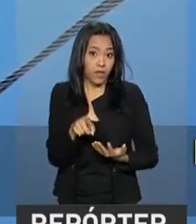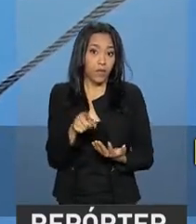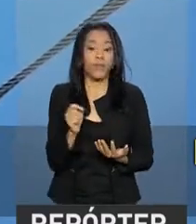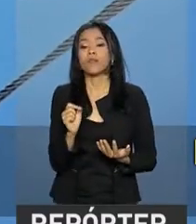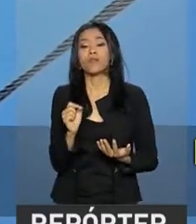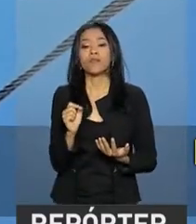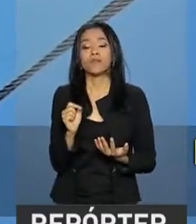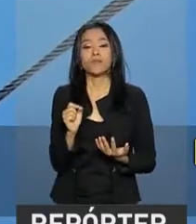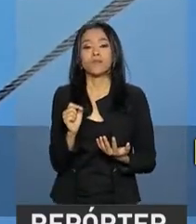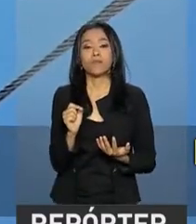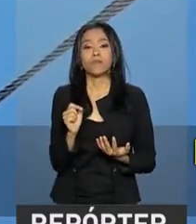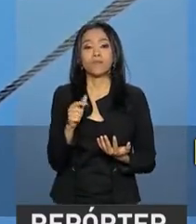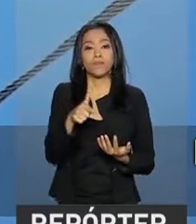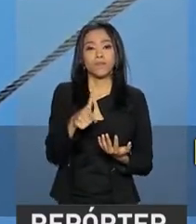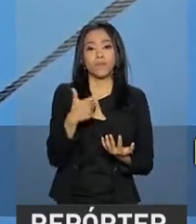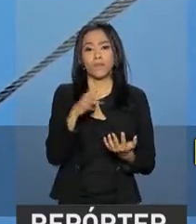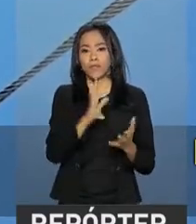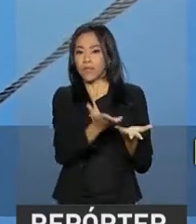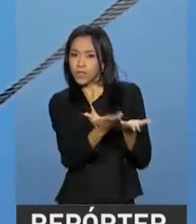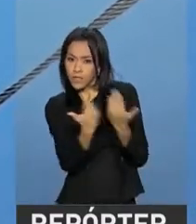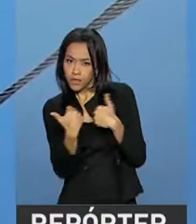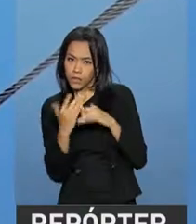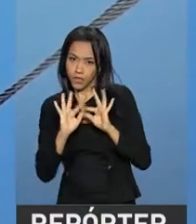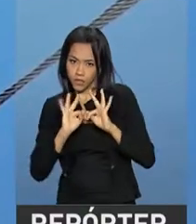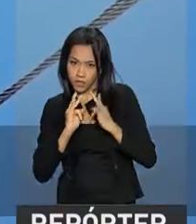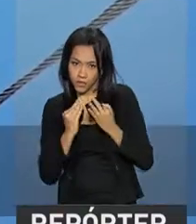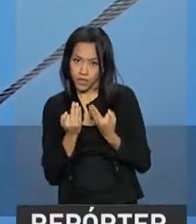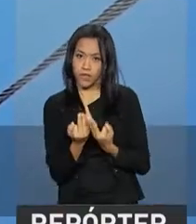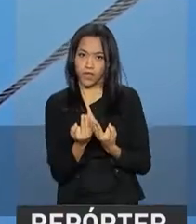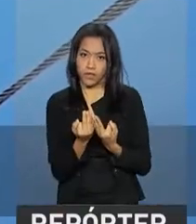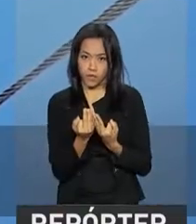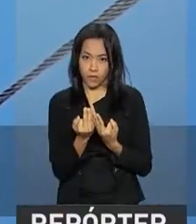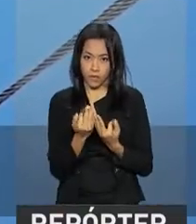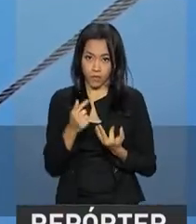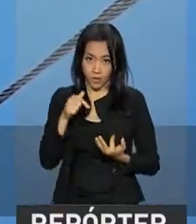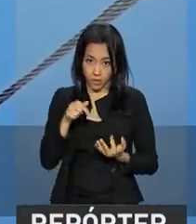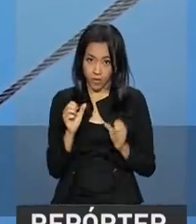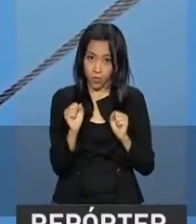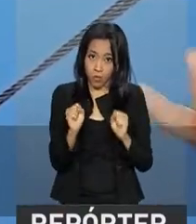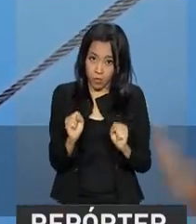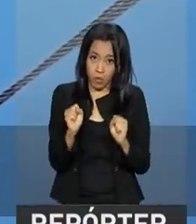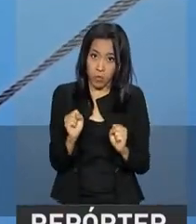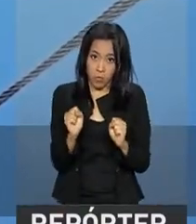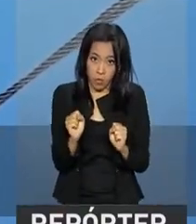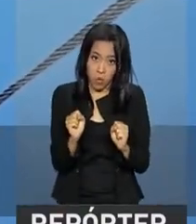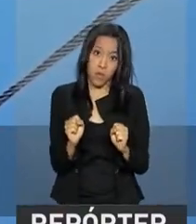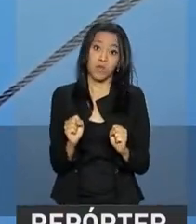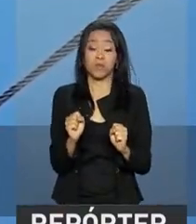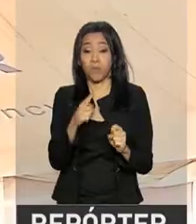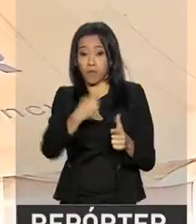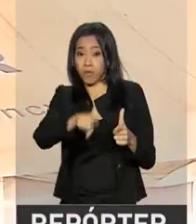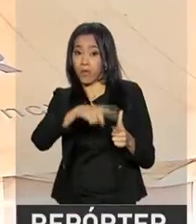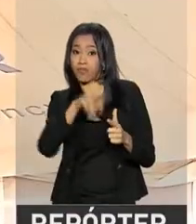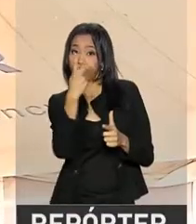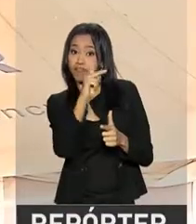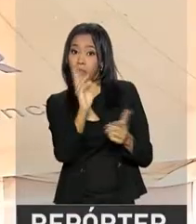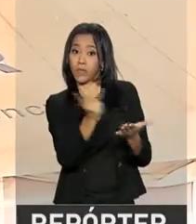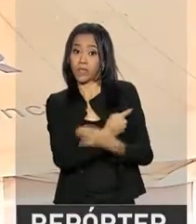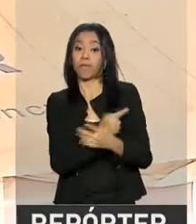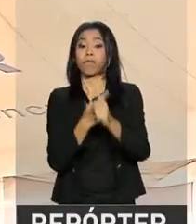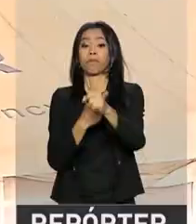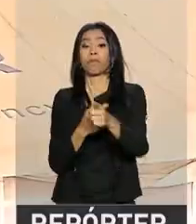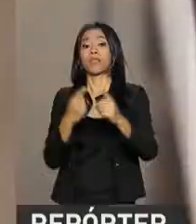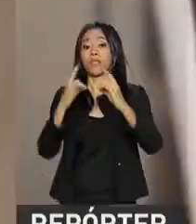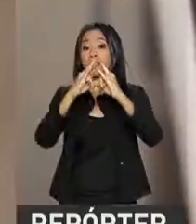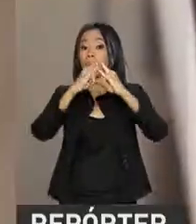uno traer a sua família acá, para que não passem por la crisis en la que se está passando por allá. Na barraca